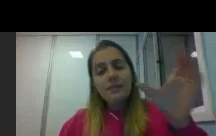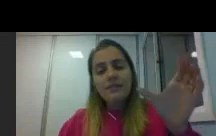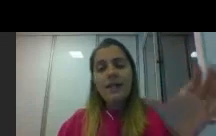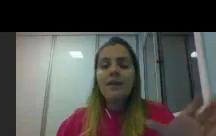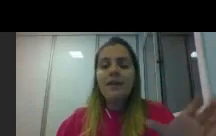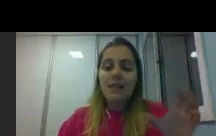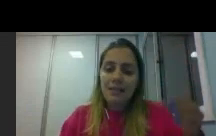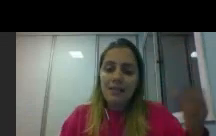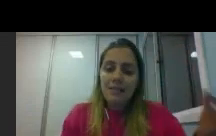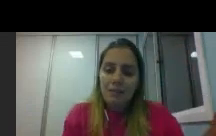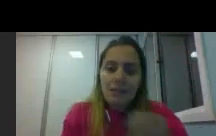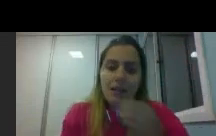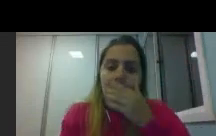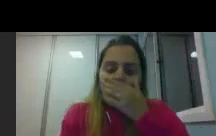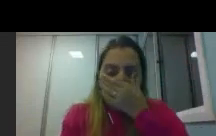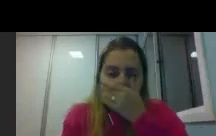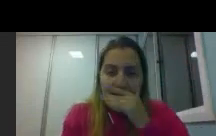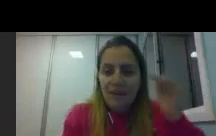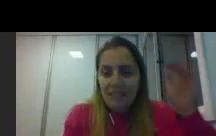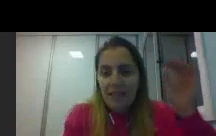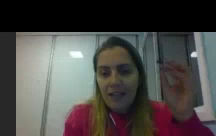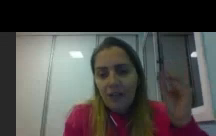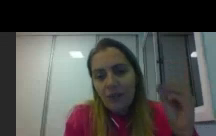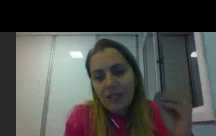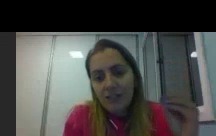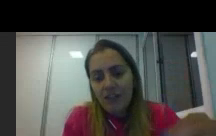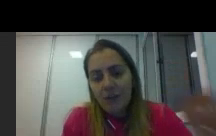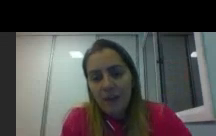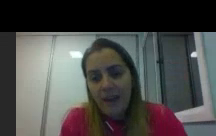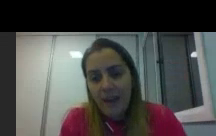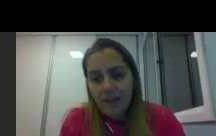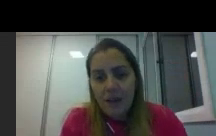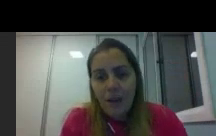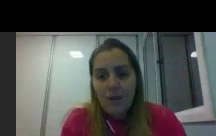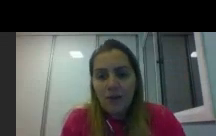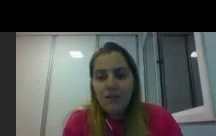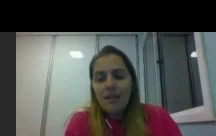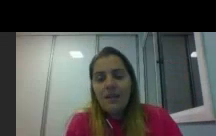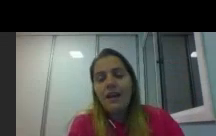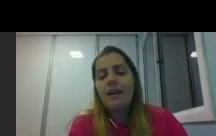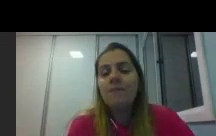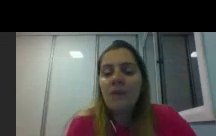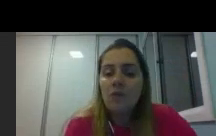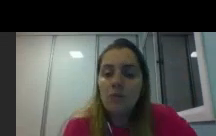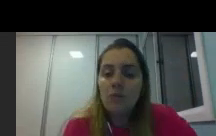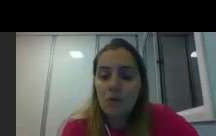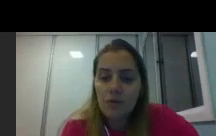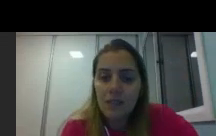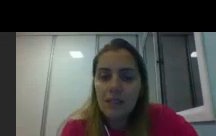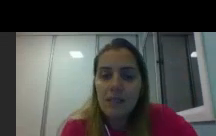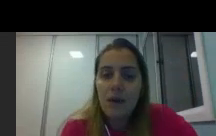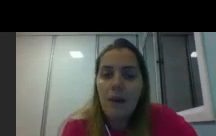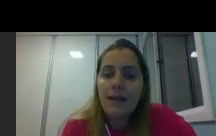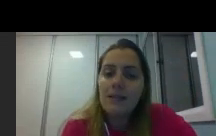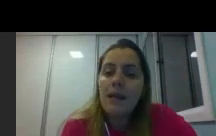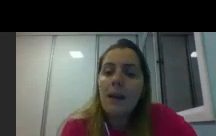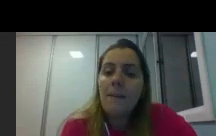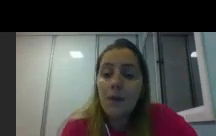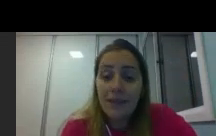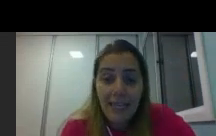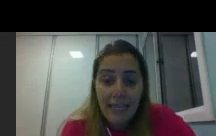de cada um desses filamentos que as enzimas conseguem fazer a leitura certinho para elas produzirem aí os produtos que